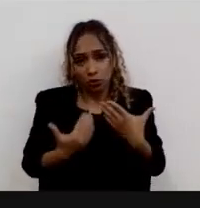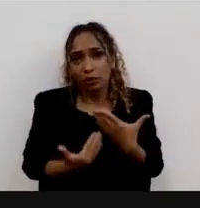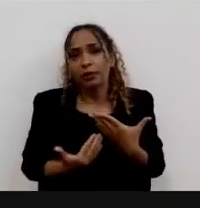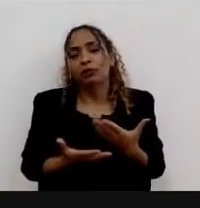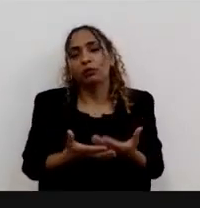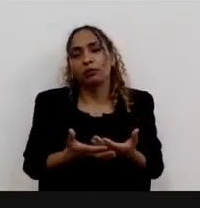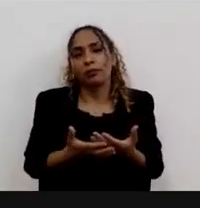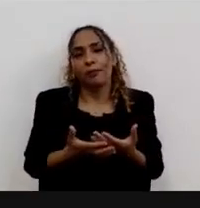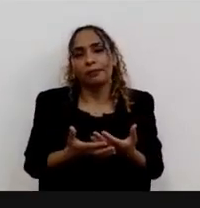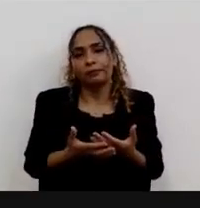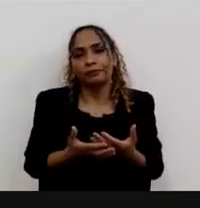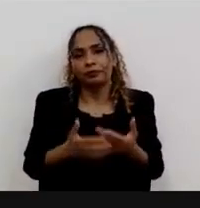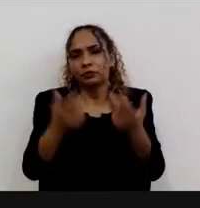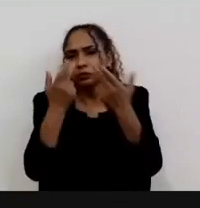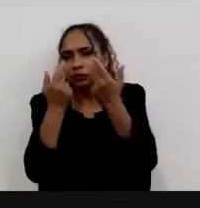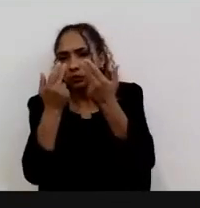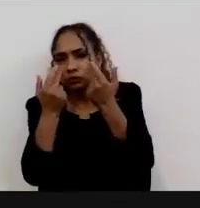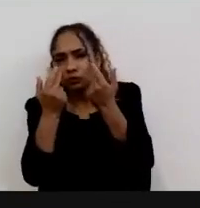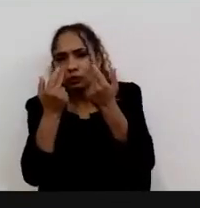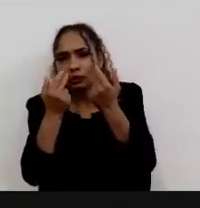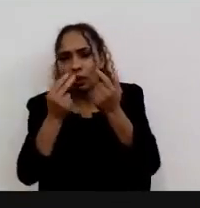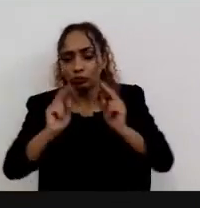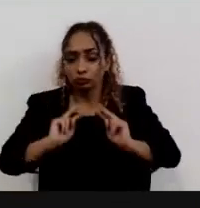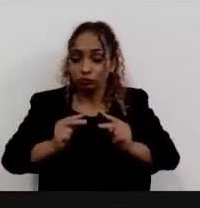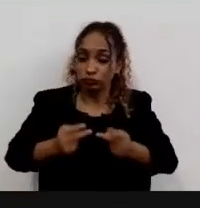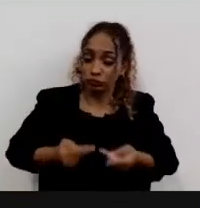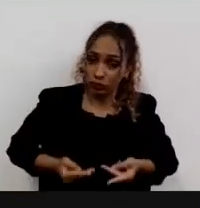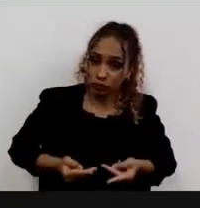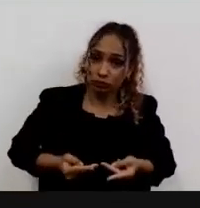ela é natural do ser humano,